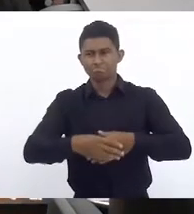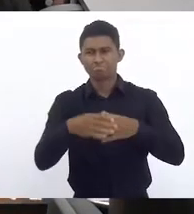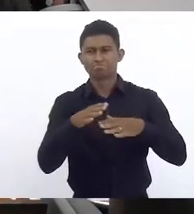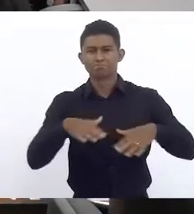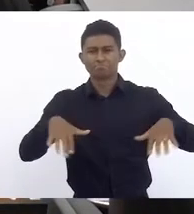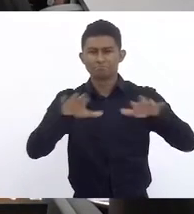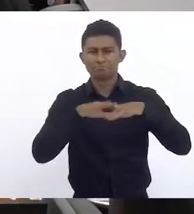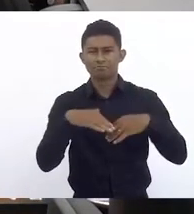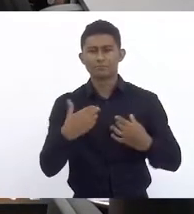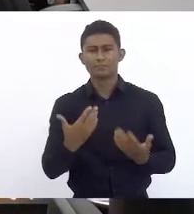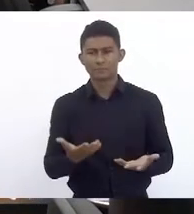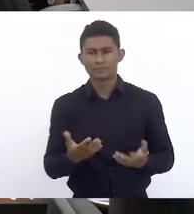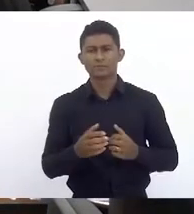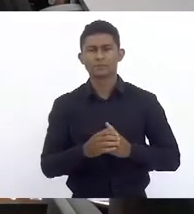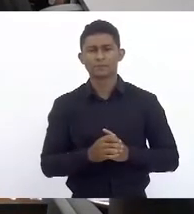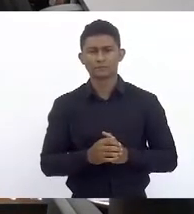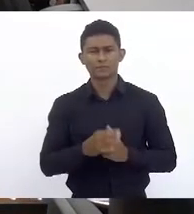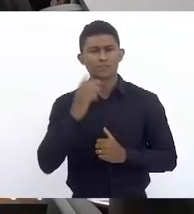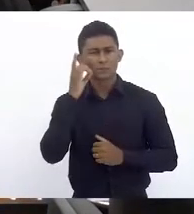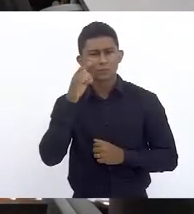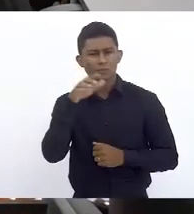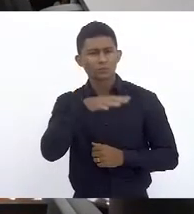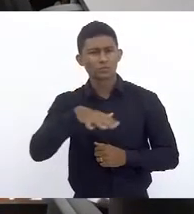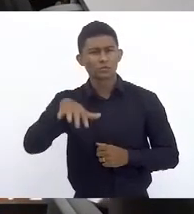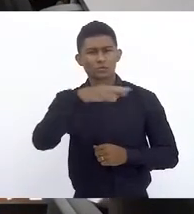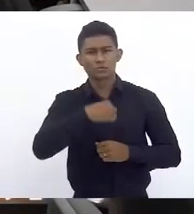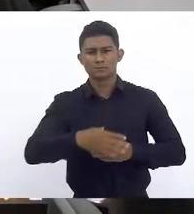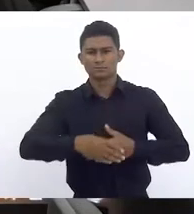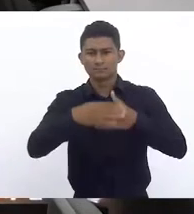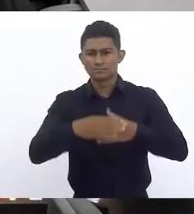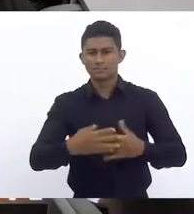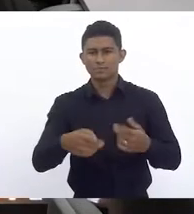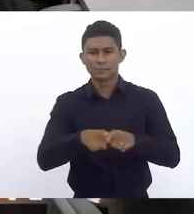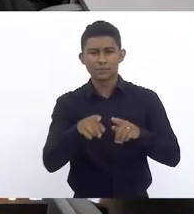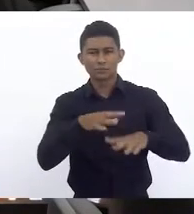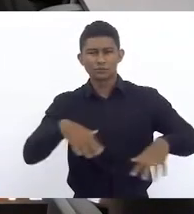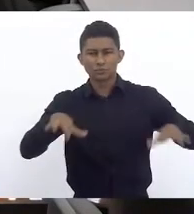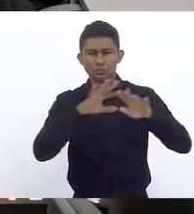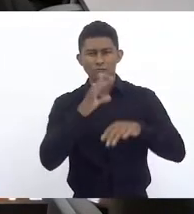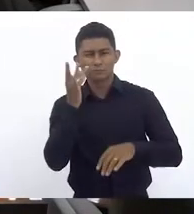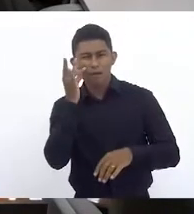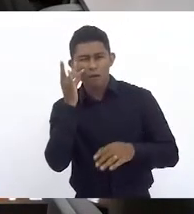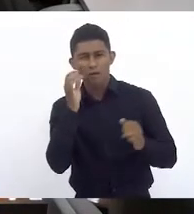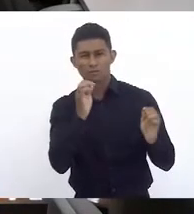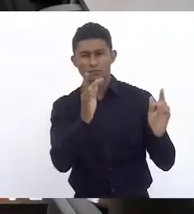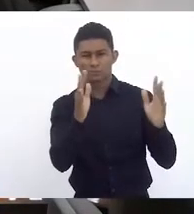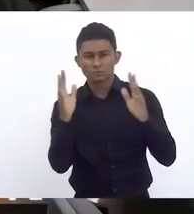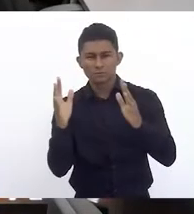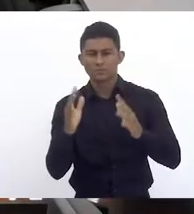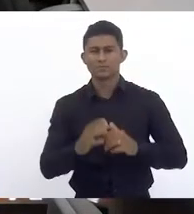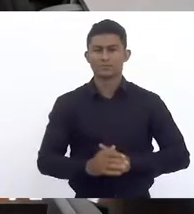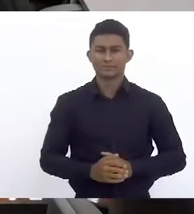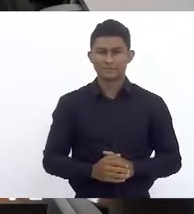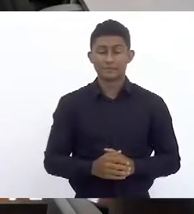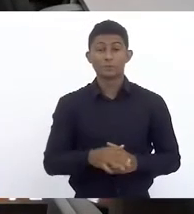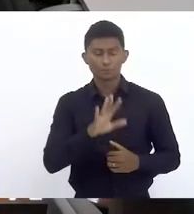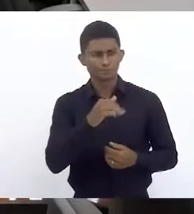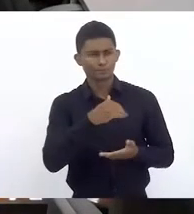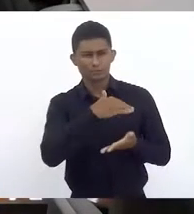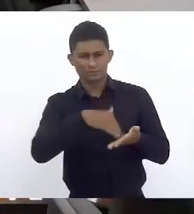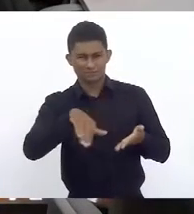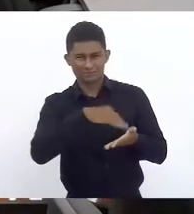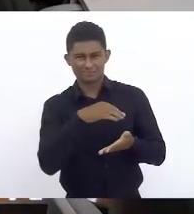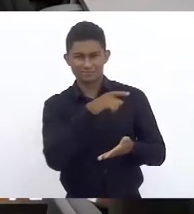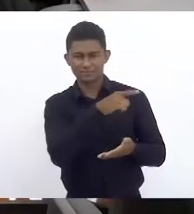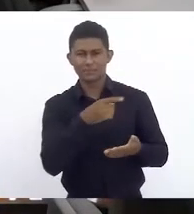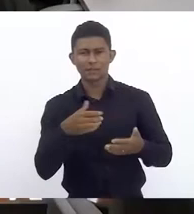sucinto nos cumprimentos aos deputados que estão presentes e a todos que estão acompanhando. O secretário Zamit pediu